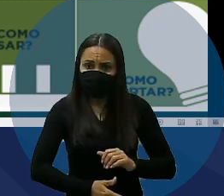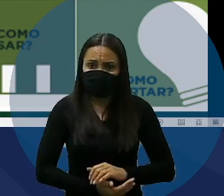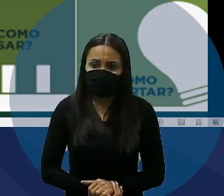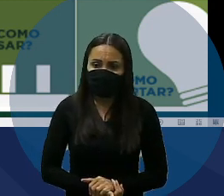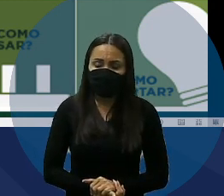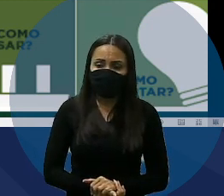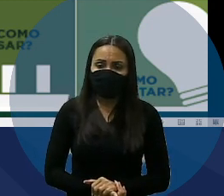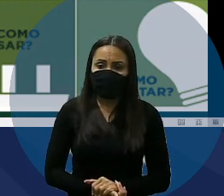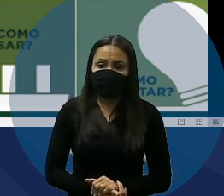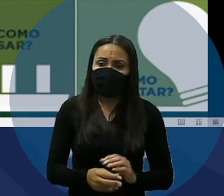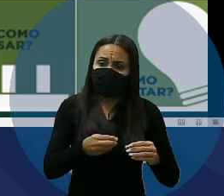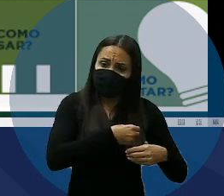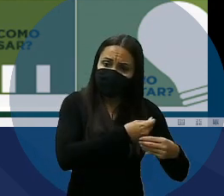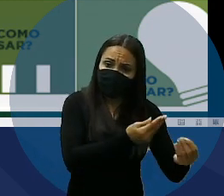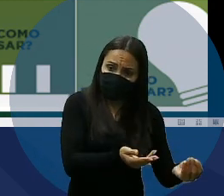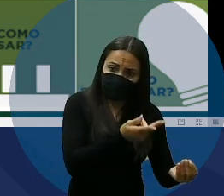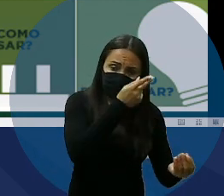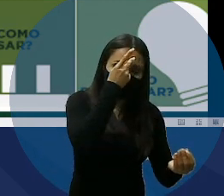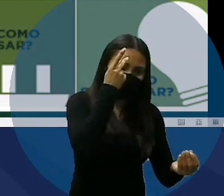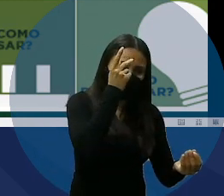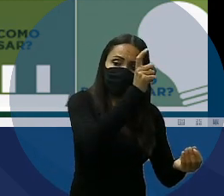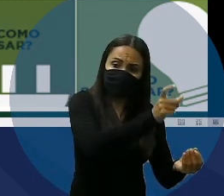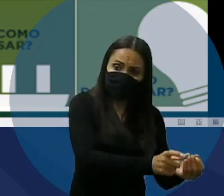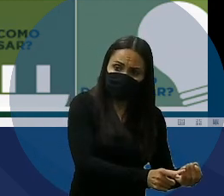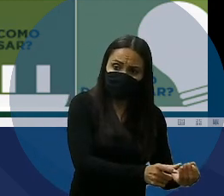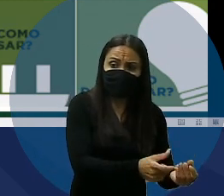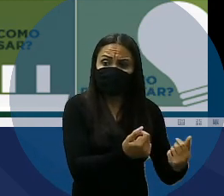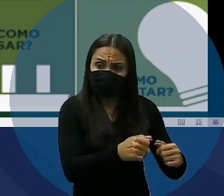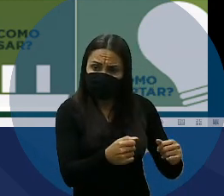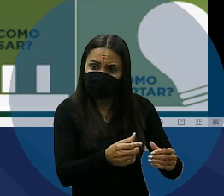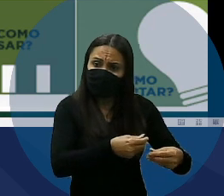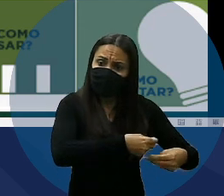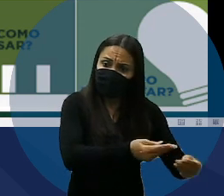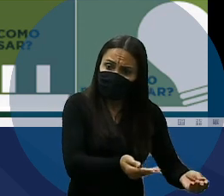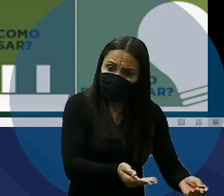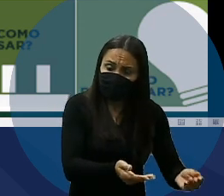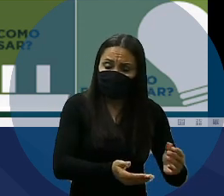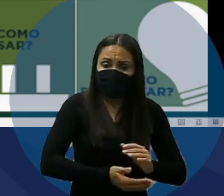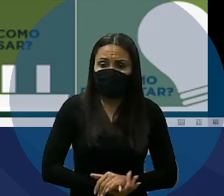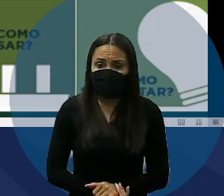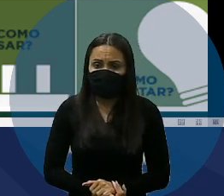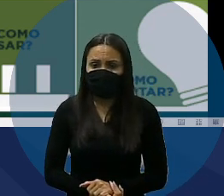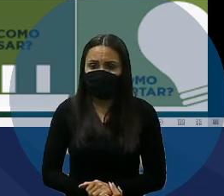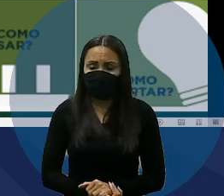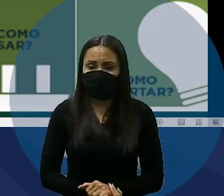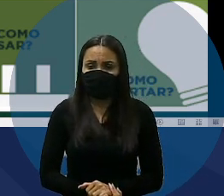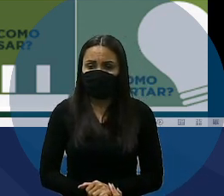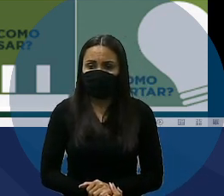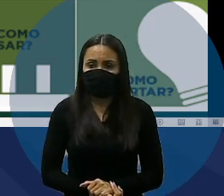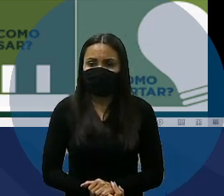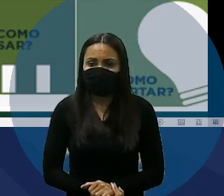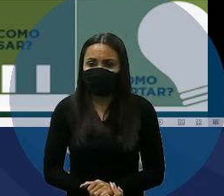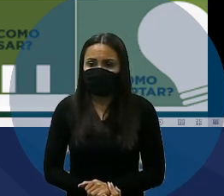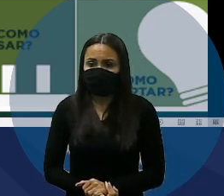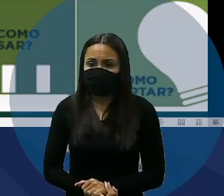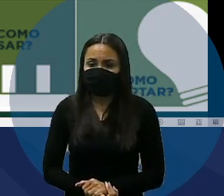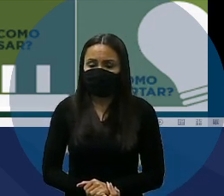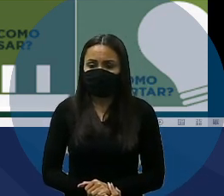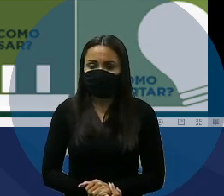alguém? Dessa forma, a gente até contribui com o meio ambiente. Pode passar.